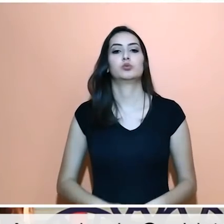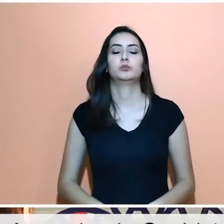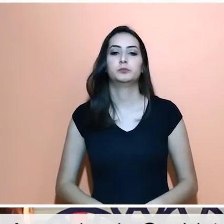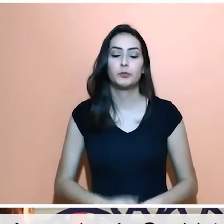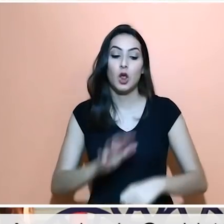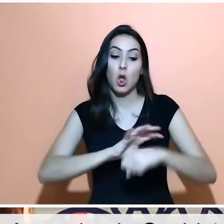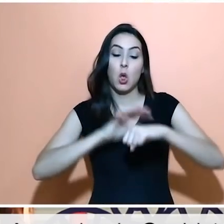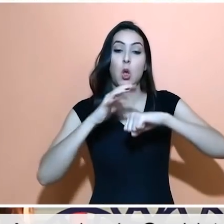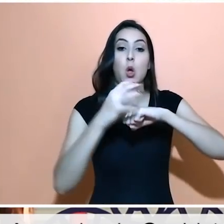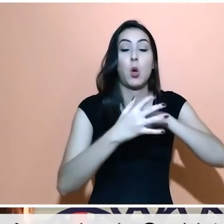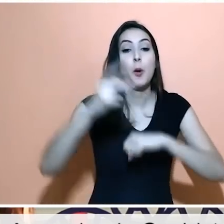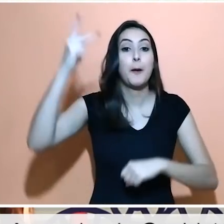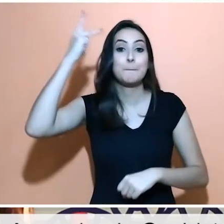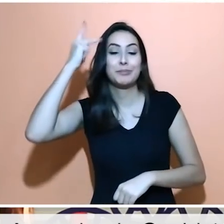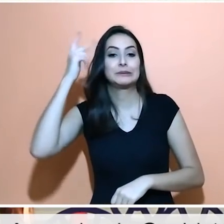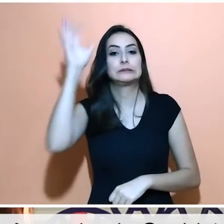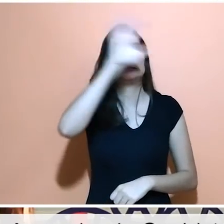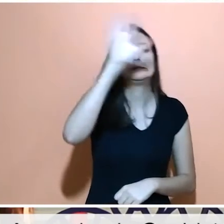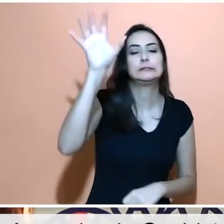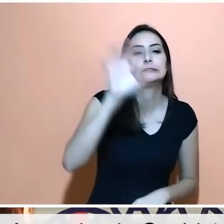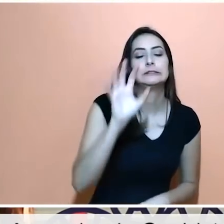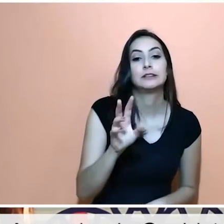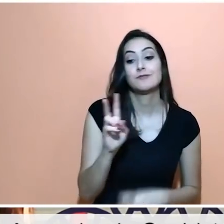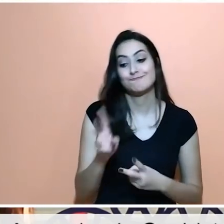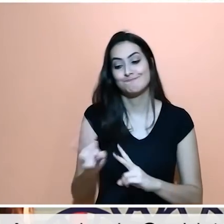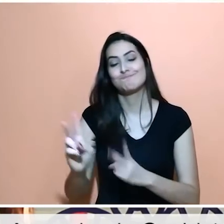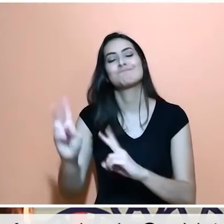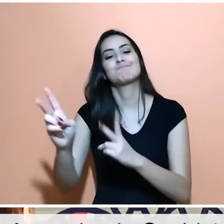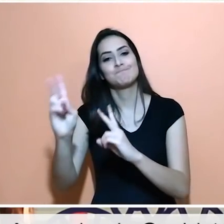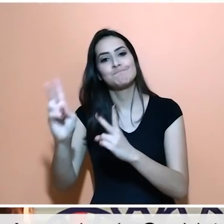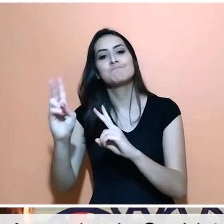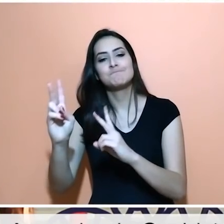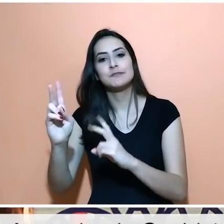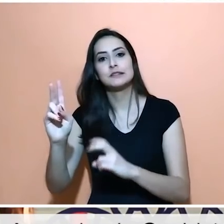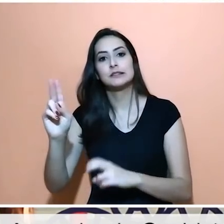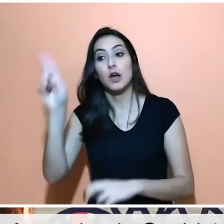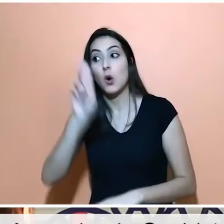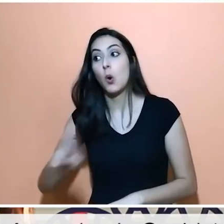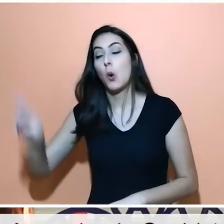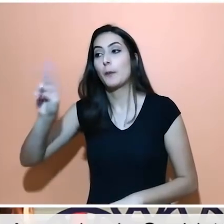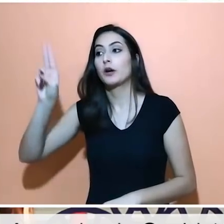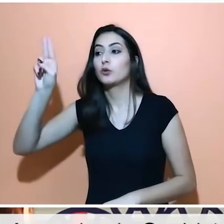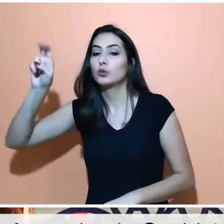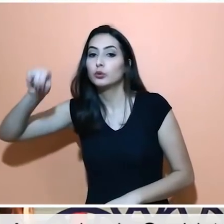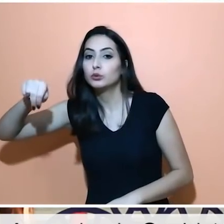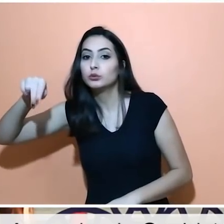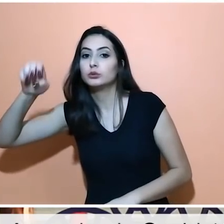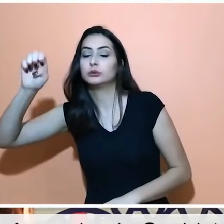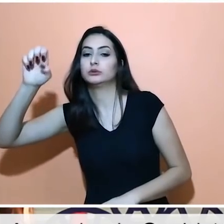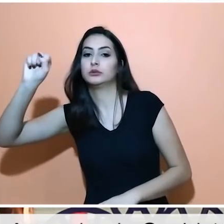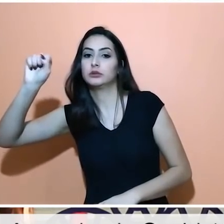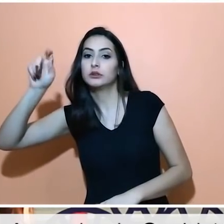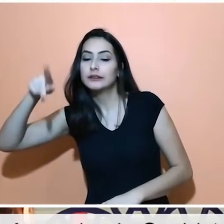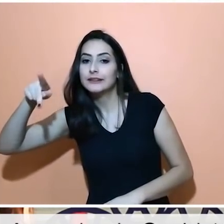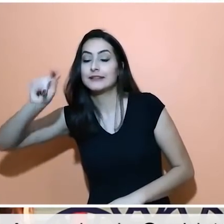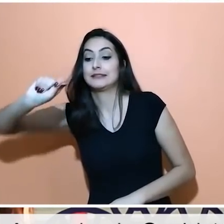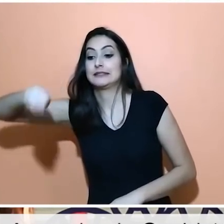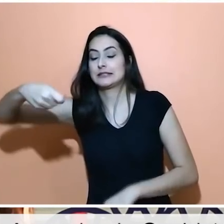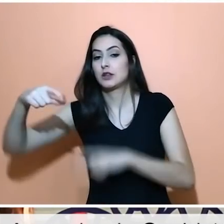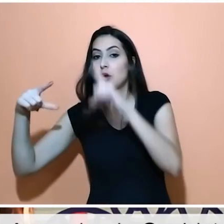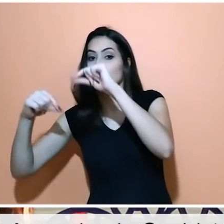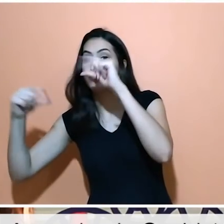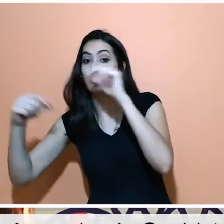pandemia Covid-19 ainda está presente em diferentes regiões de nosso estado de São Paulo e a Unesp, alinhada com